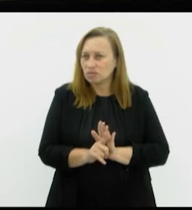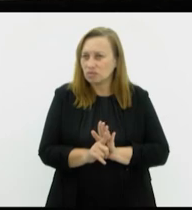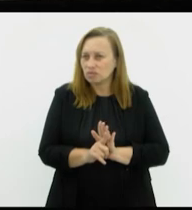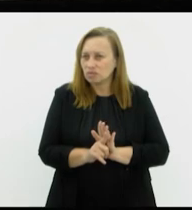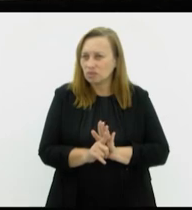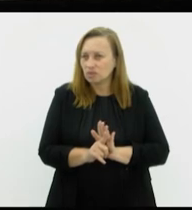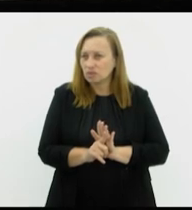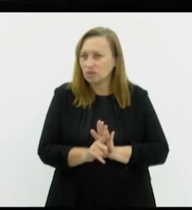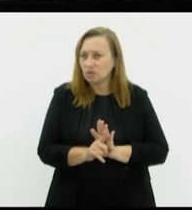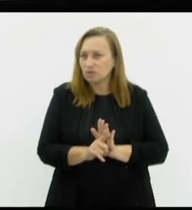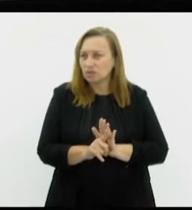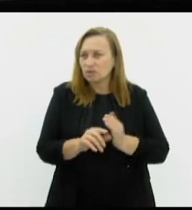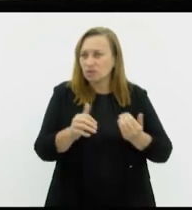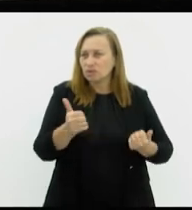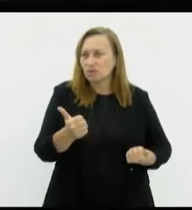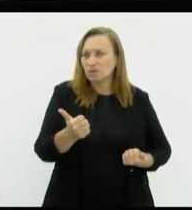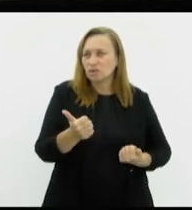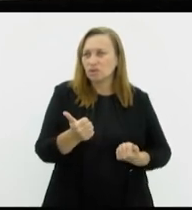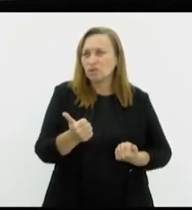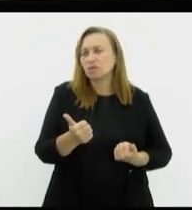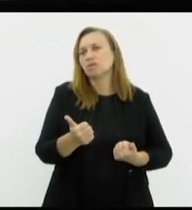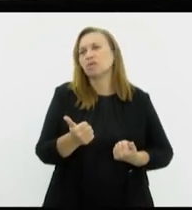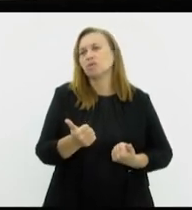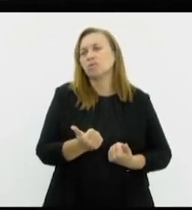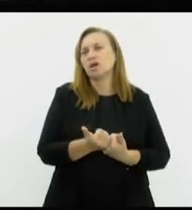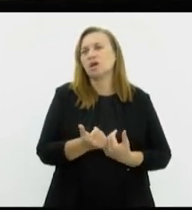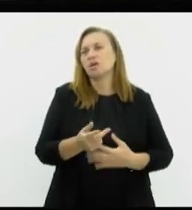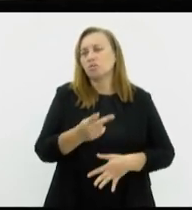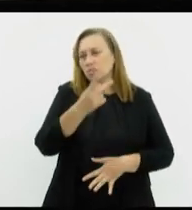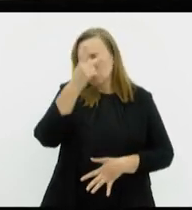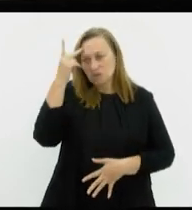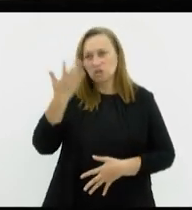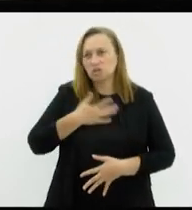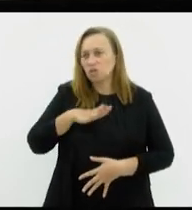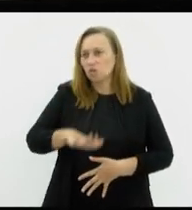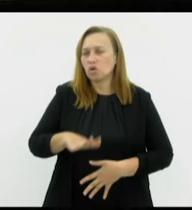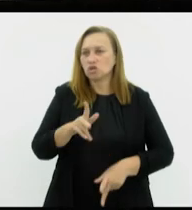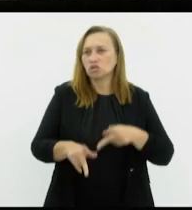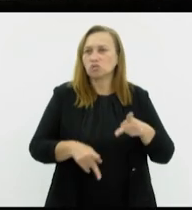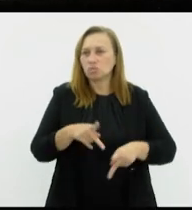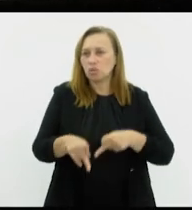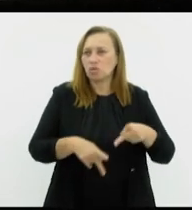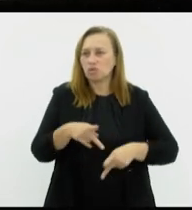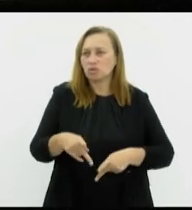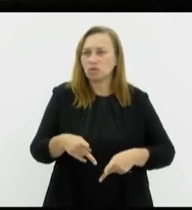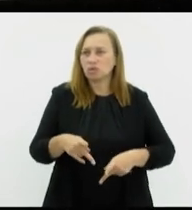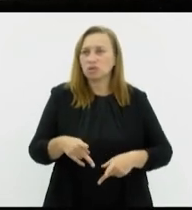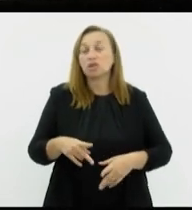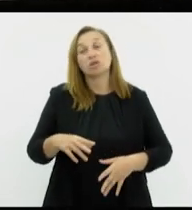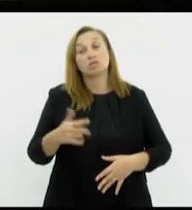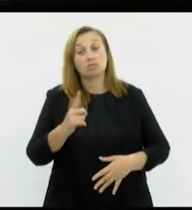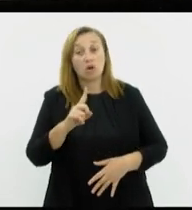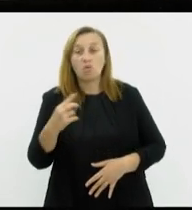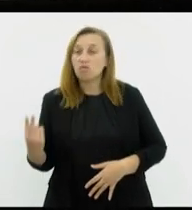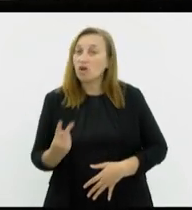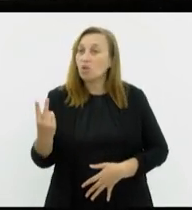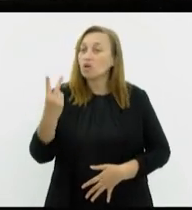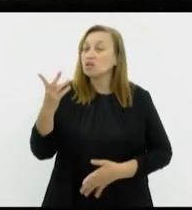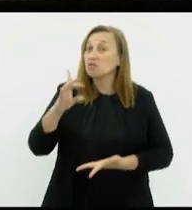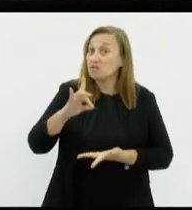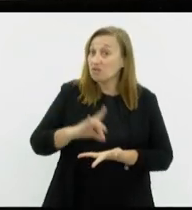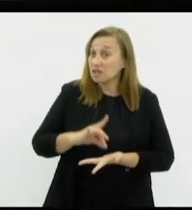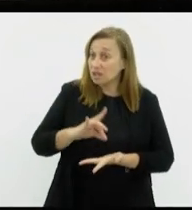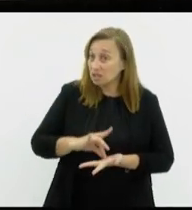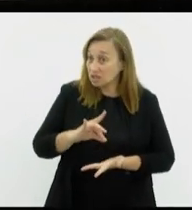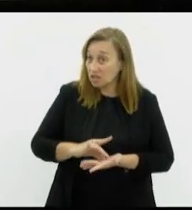por quem de fato não gosta da população, por quem de fato não advoga pelos verdadeiros valores da sociedade brasileira, e